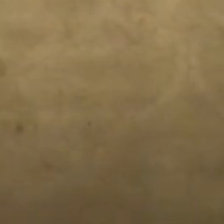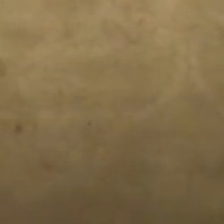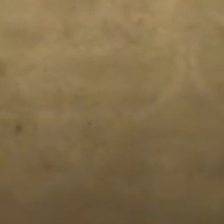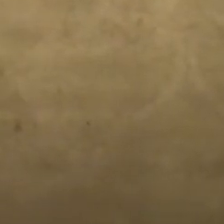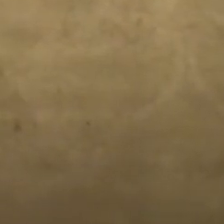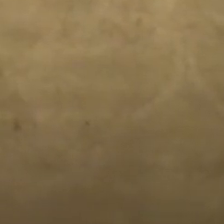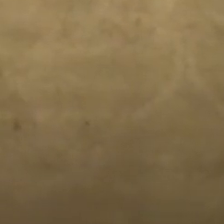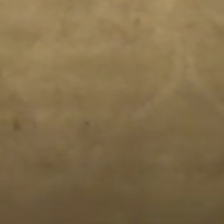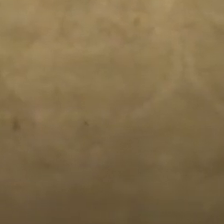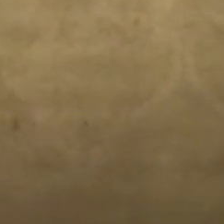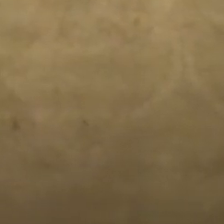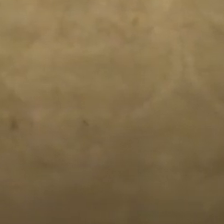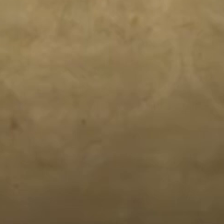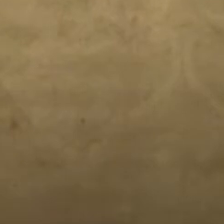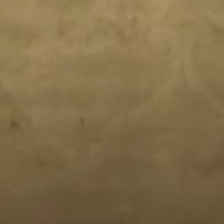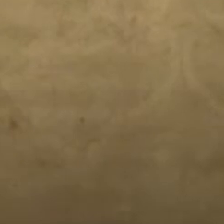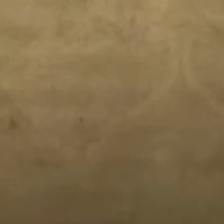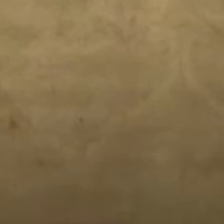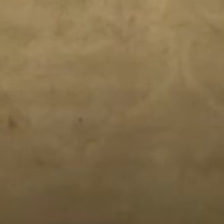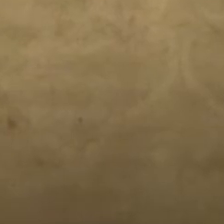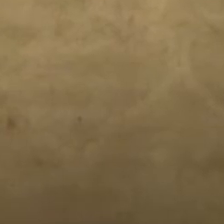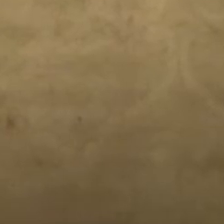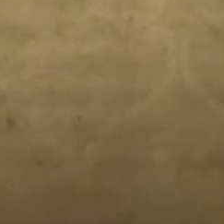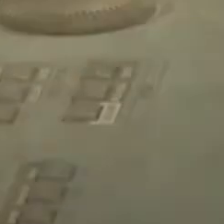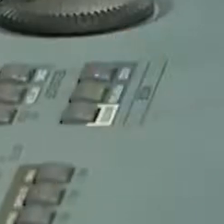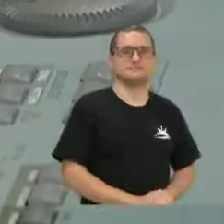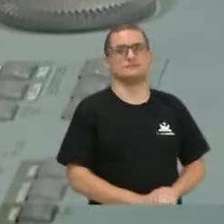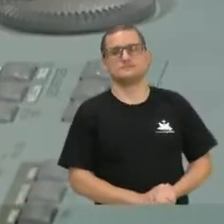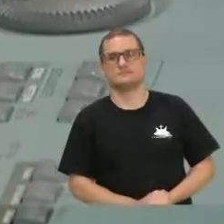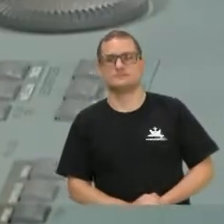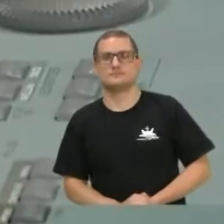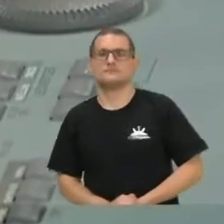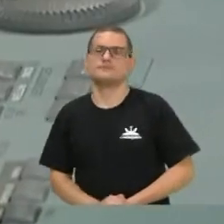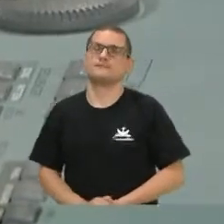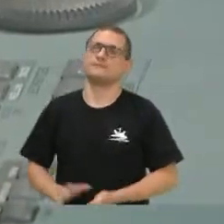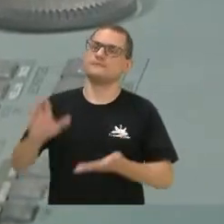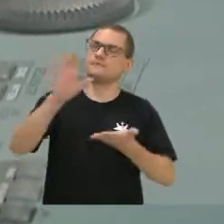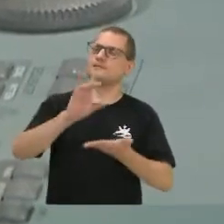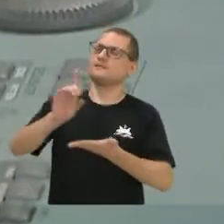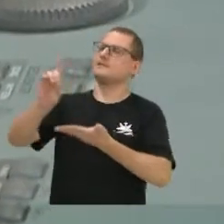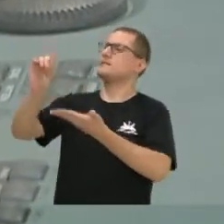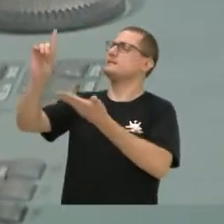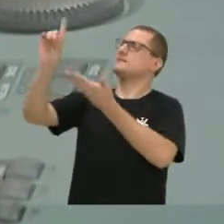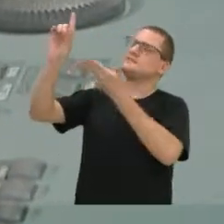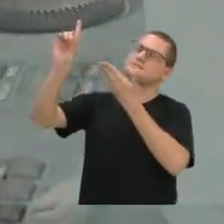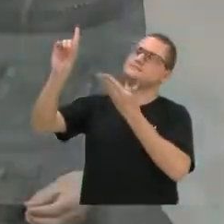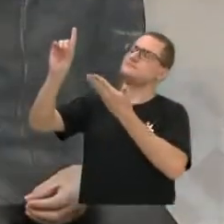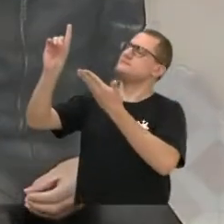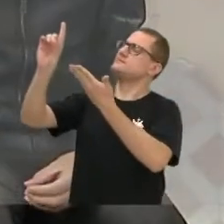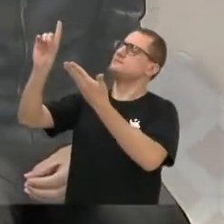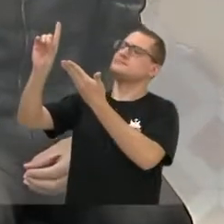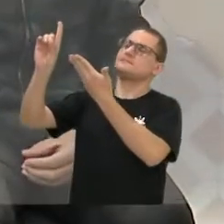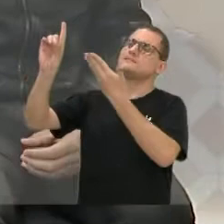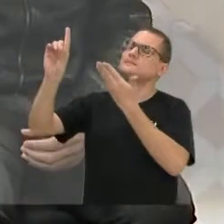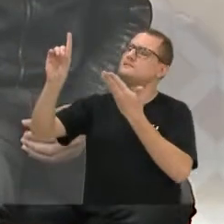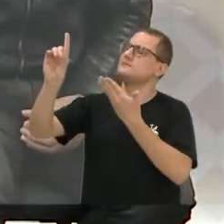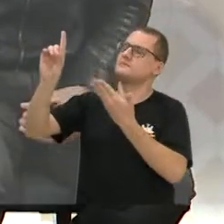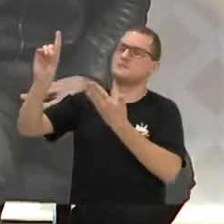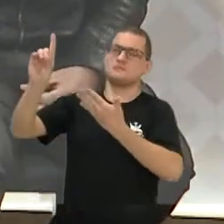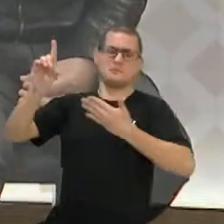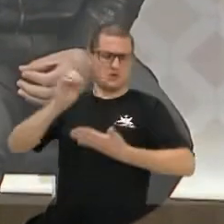aí e a ti meu deus elevo